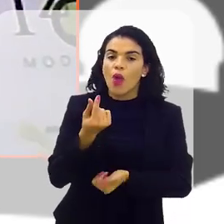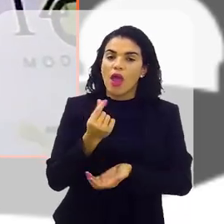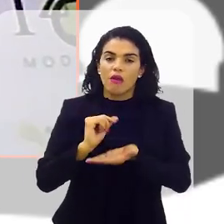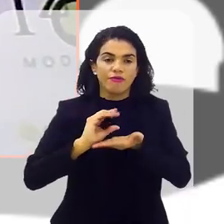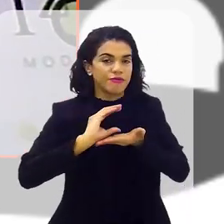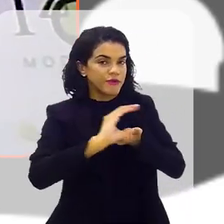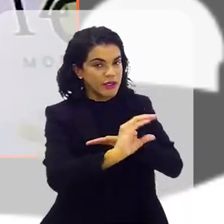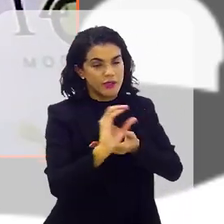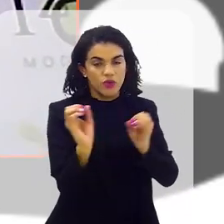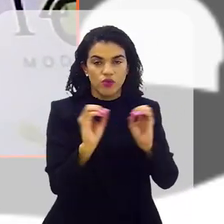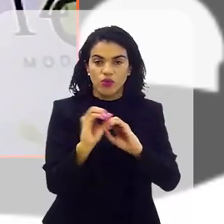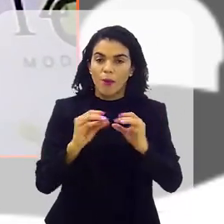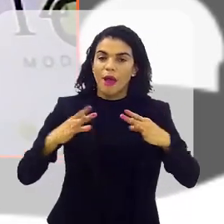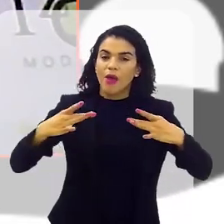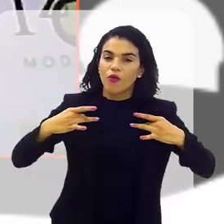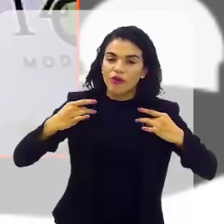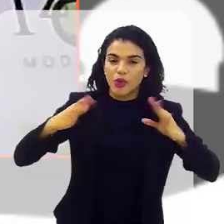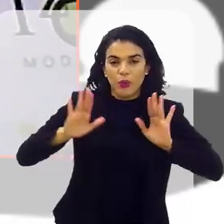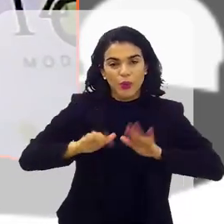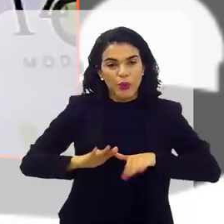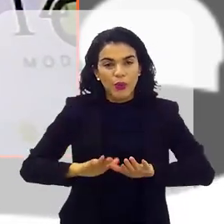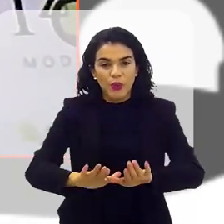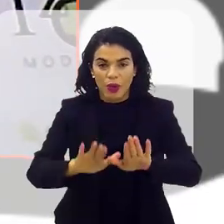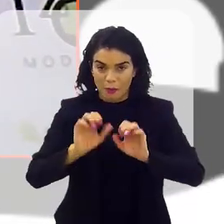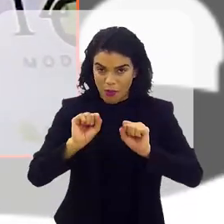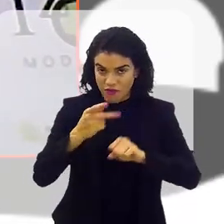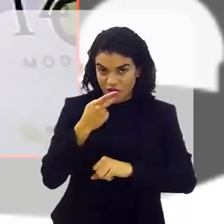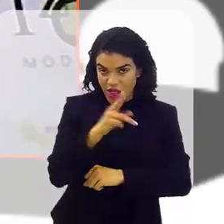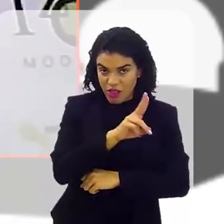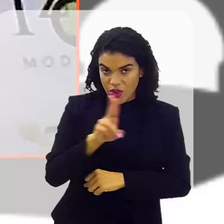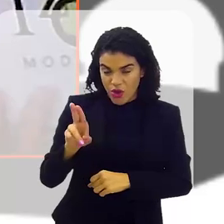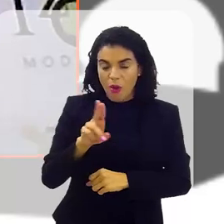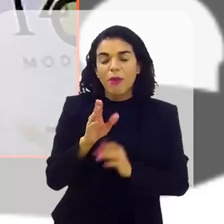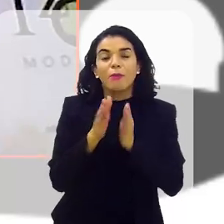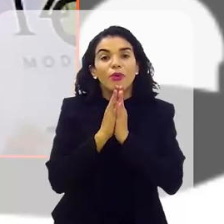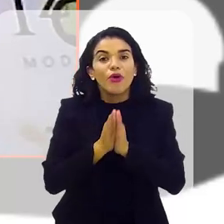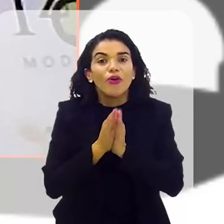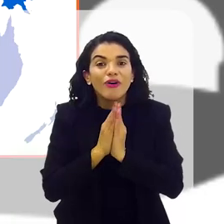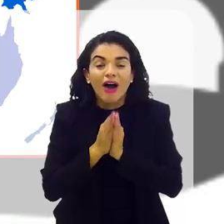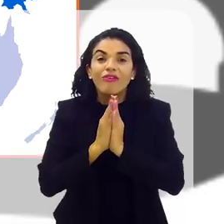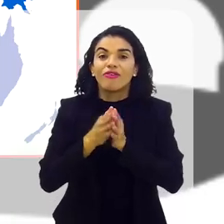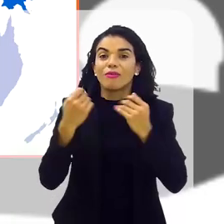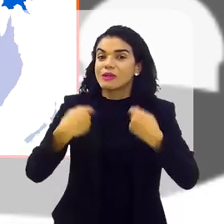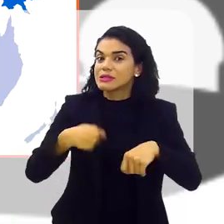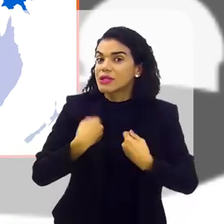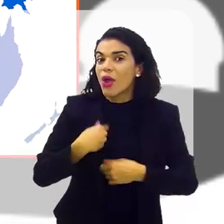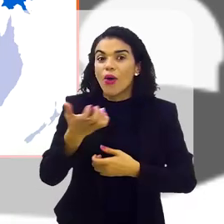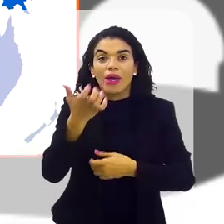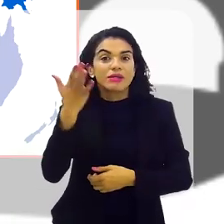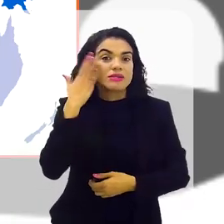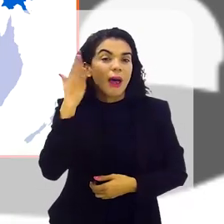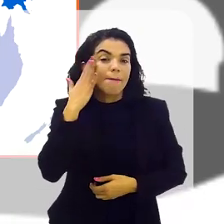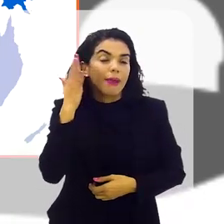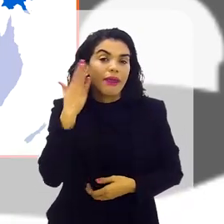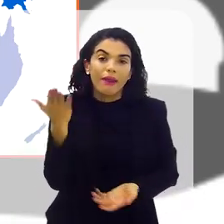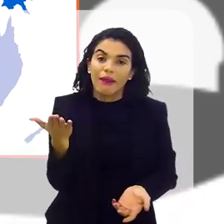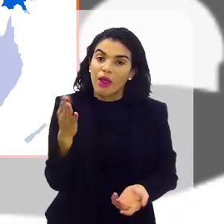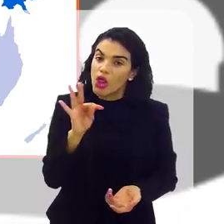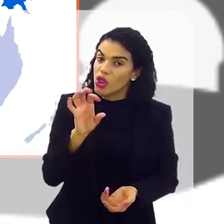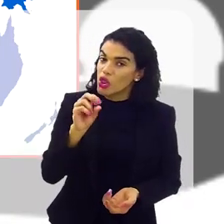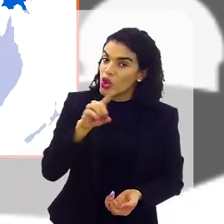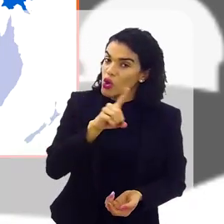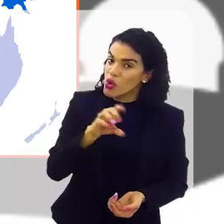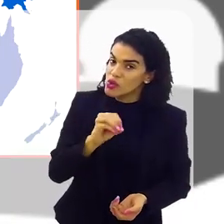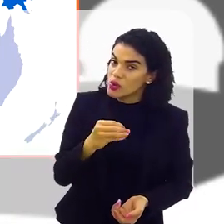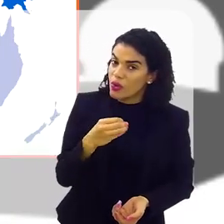financeiramente mas com figurino Tipo posso falar nome de por favor eu tô aqui querendo é enaltecer